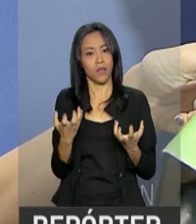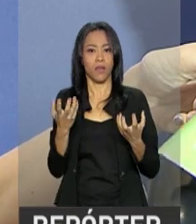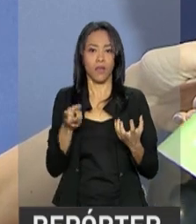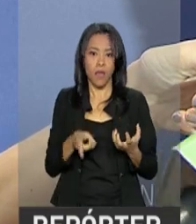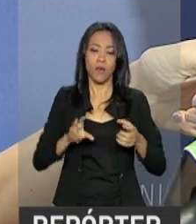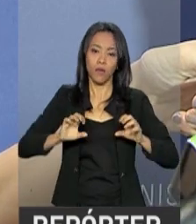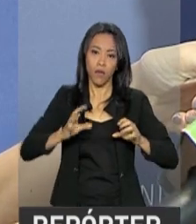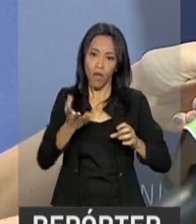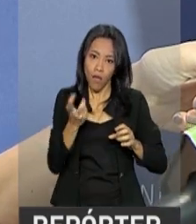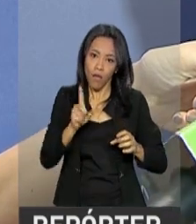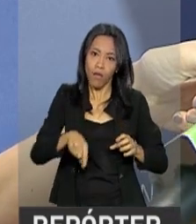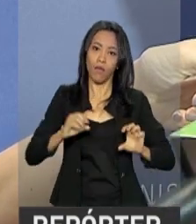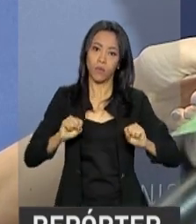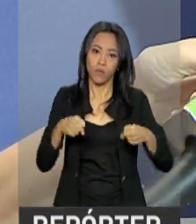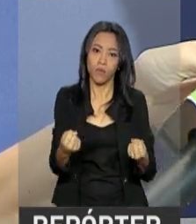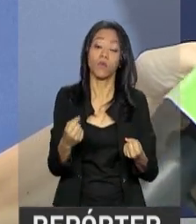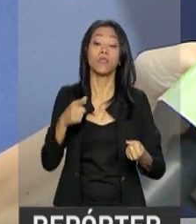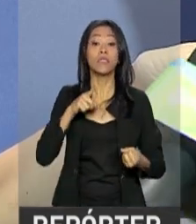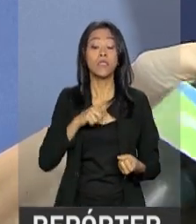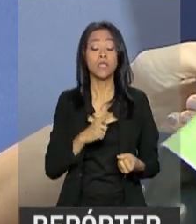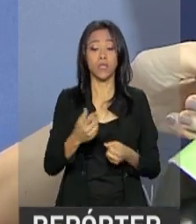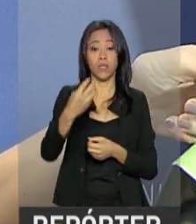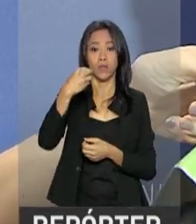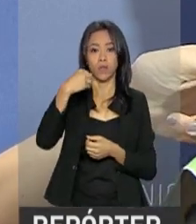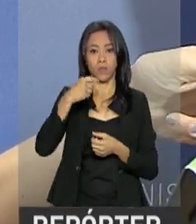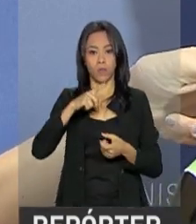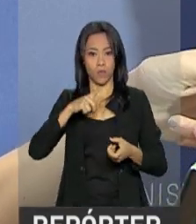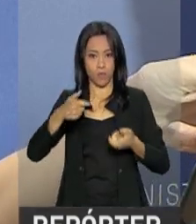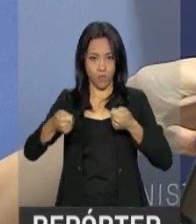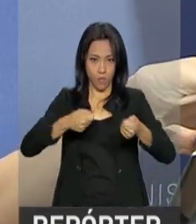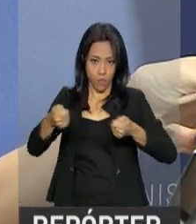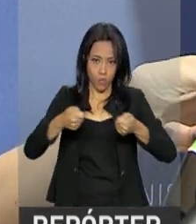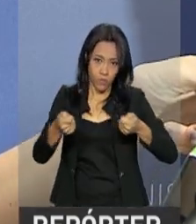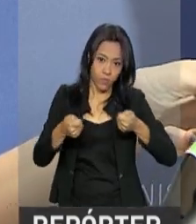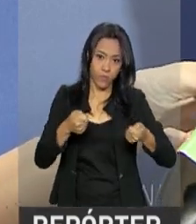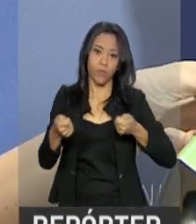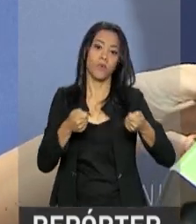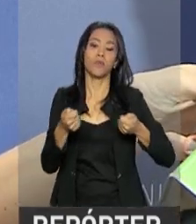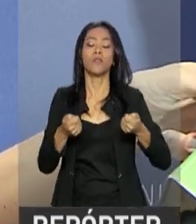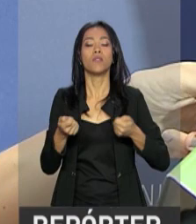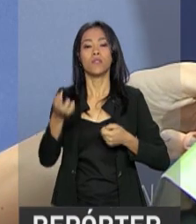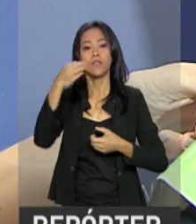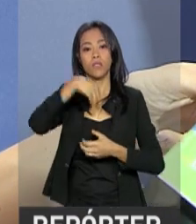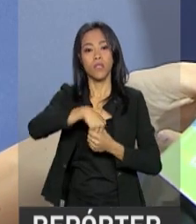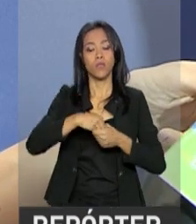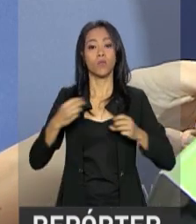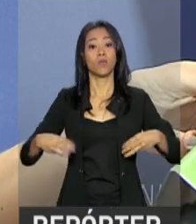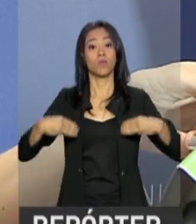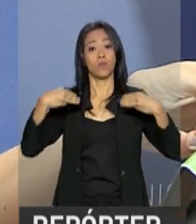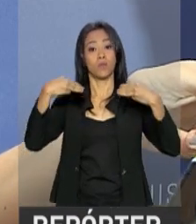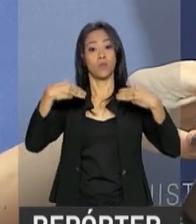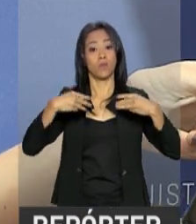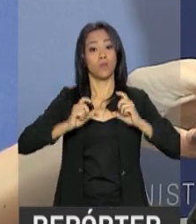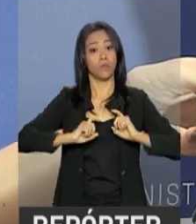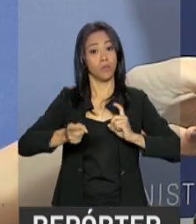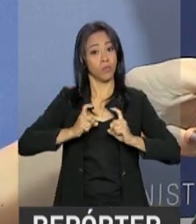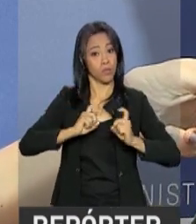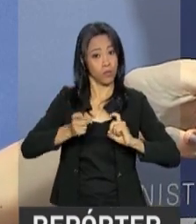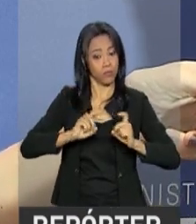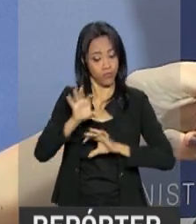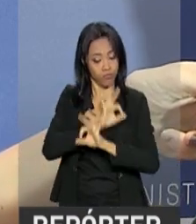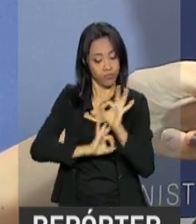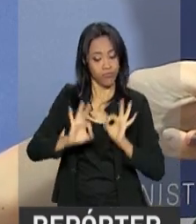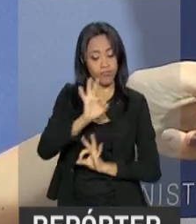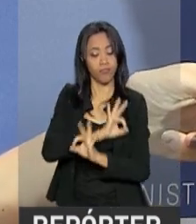controle que é feito internamente pelo pelo portas óbvio de planejamento para ver se isso se dá com a seriedade